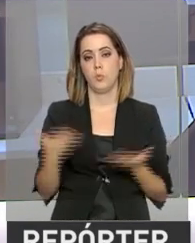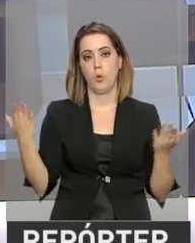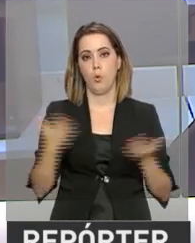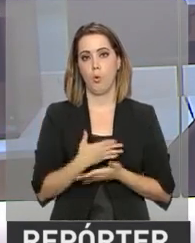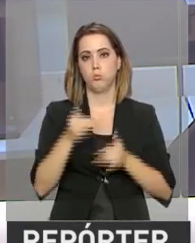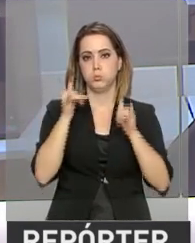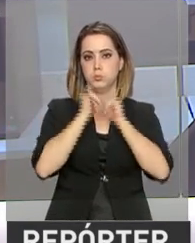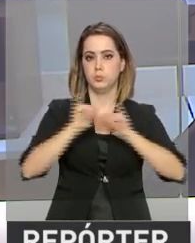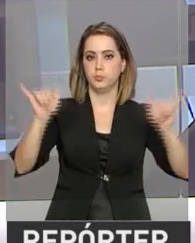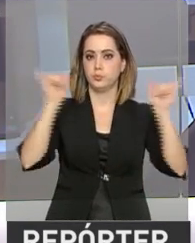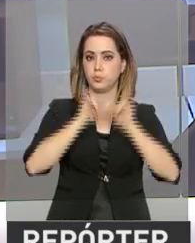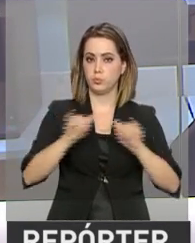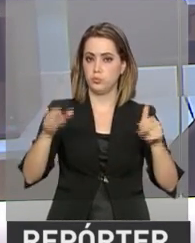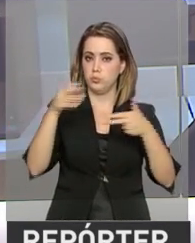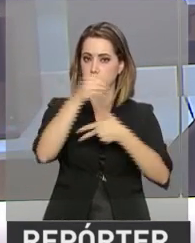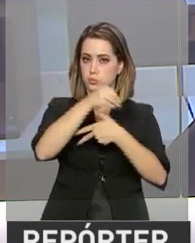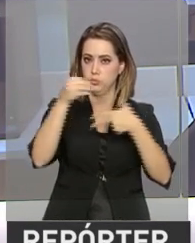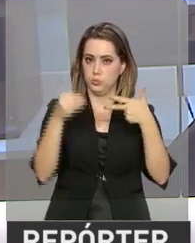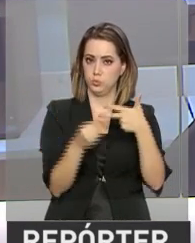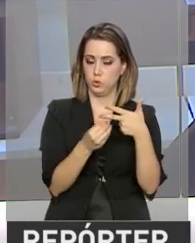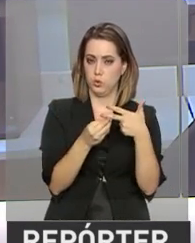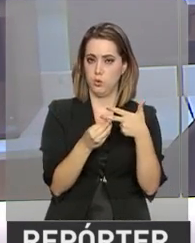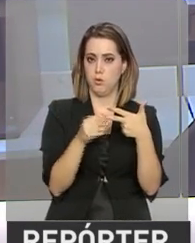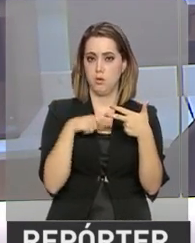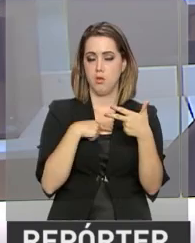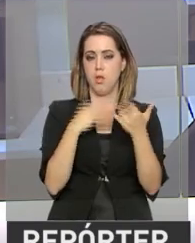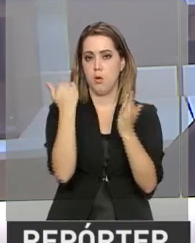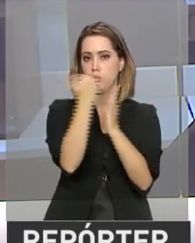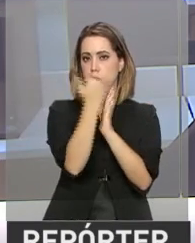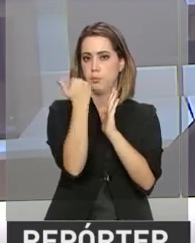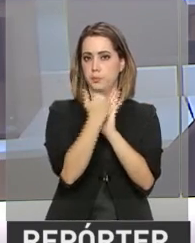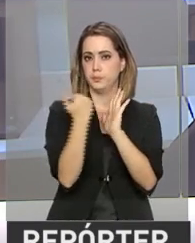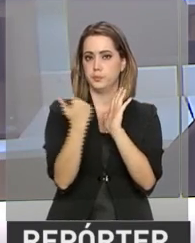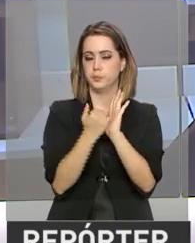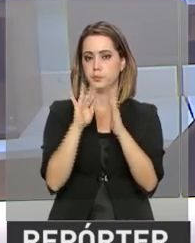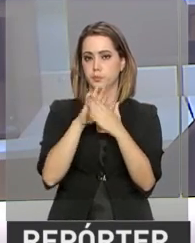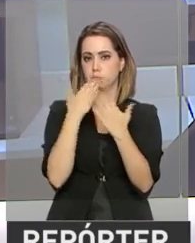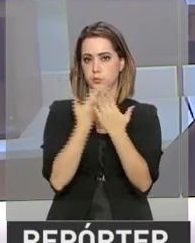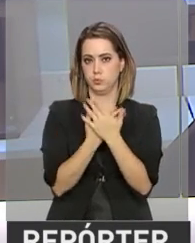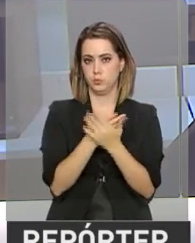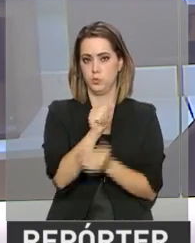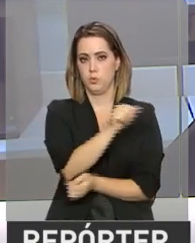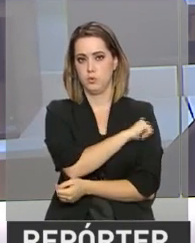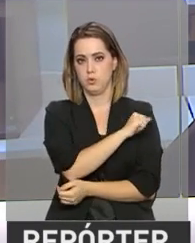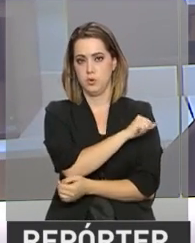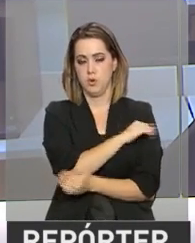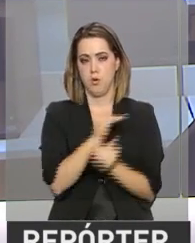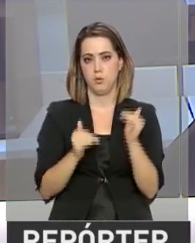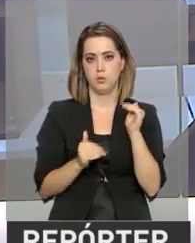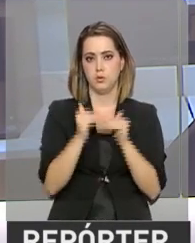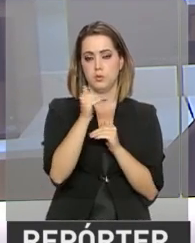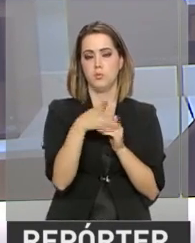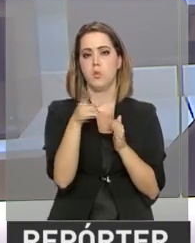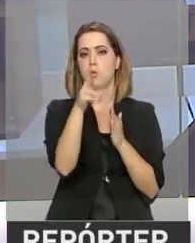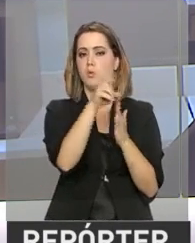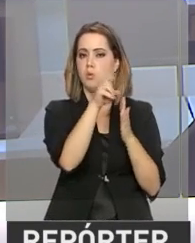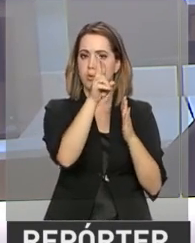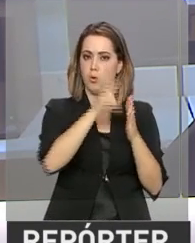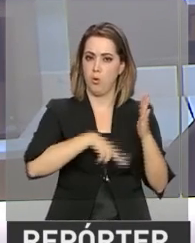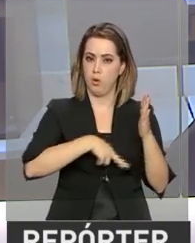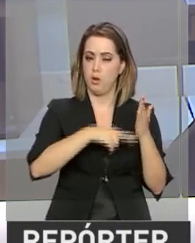hoje o resultado do exame nacional do ensino médio por escola as notas dos alunos melhor na redação e nas ciências